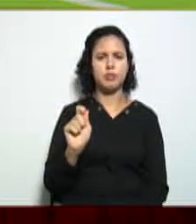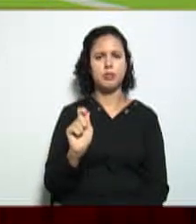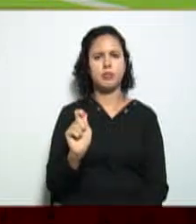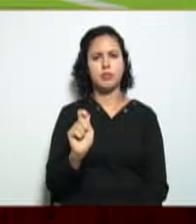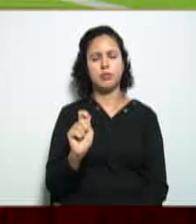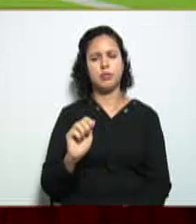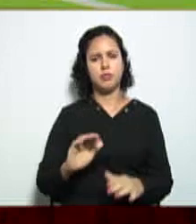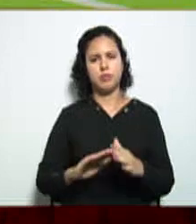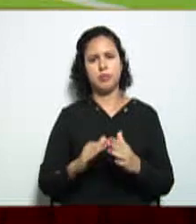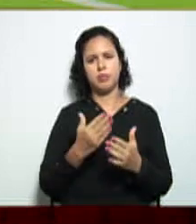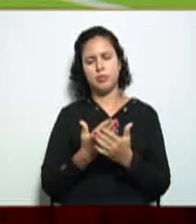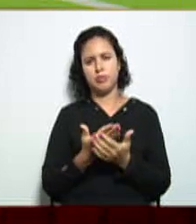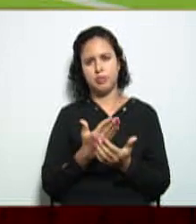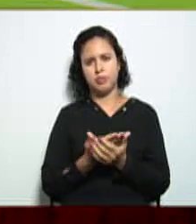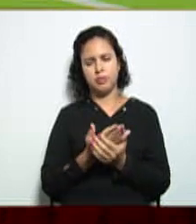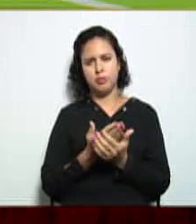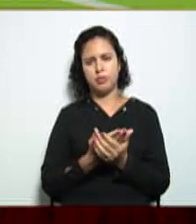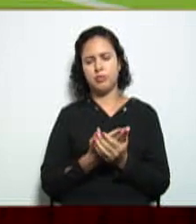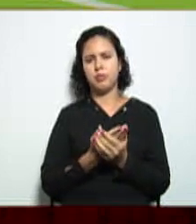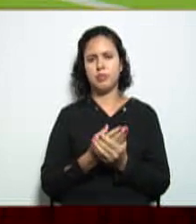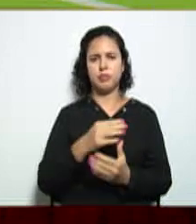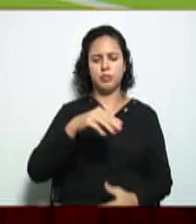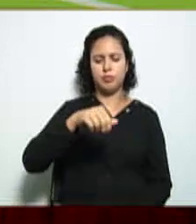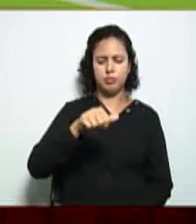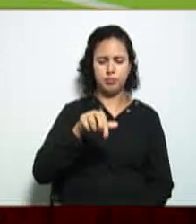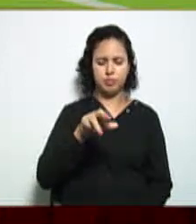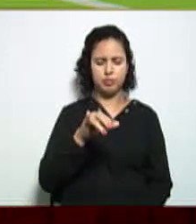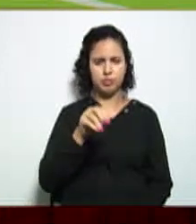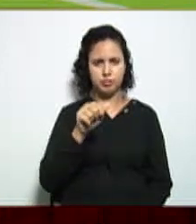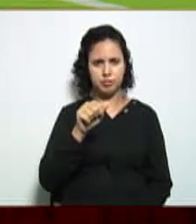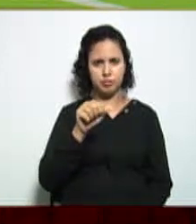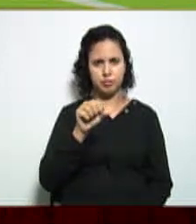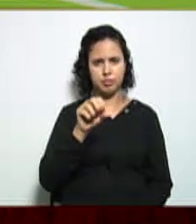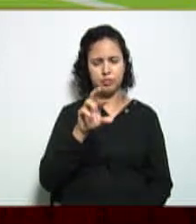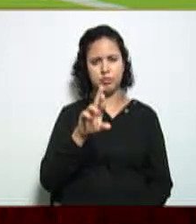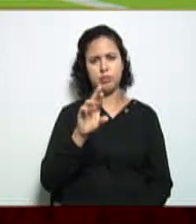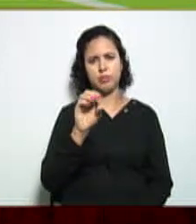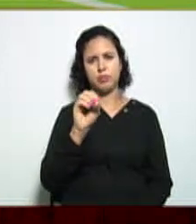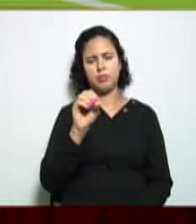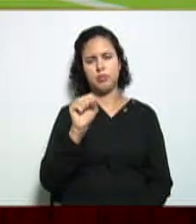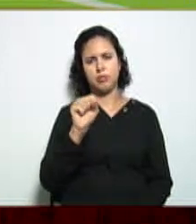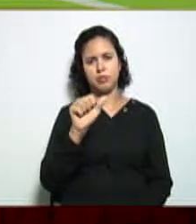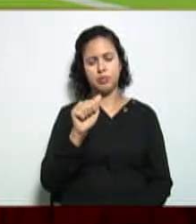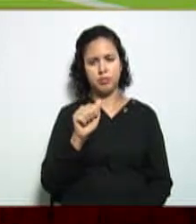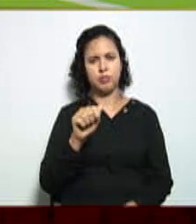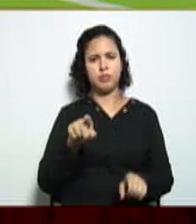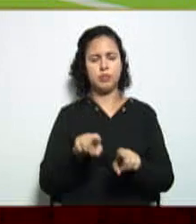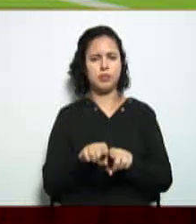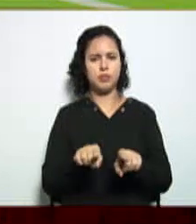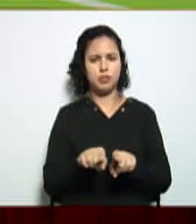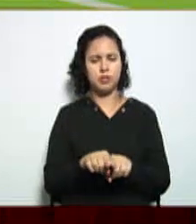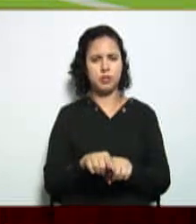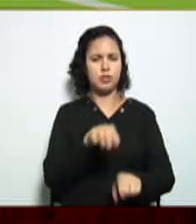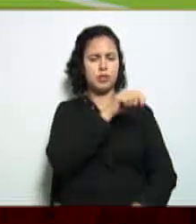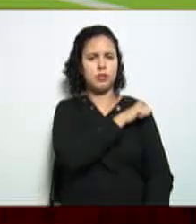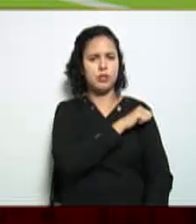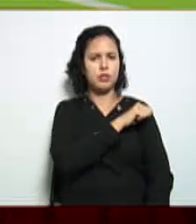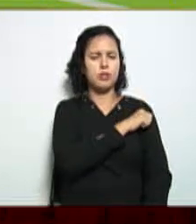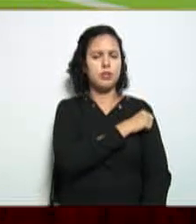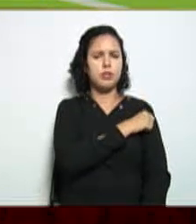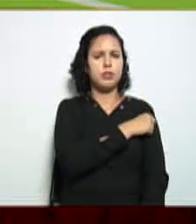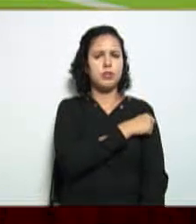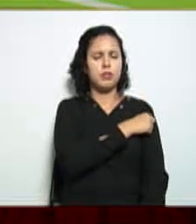é da escola Maria Rosa de Espigão do Oeste. E tem o aluno Giovanni da escola Governador Jorge Teixeira, que ele